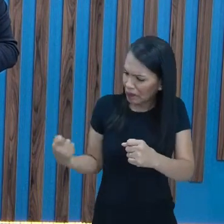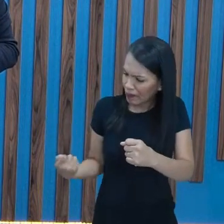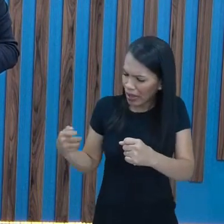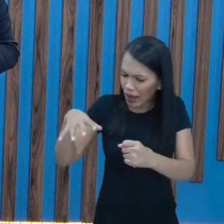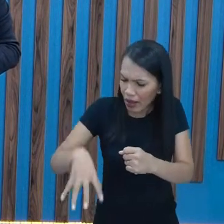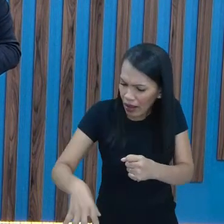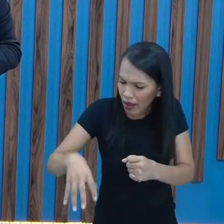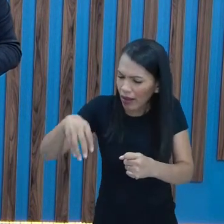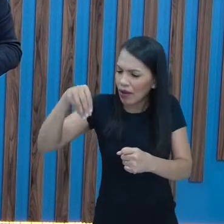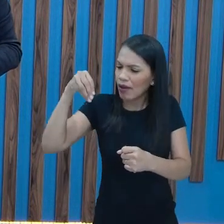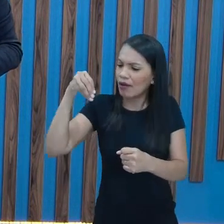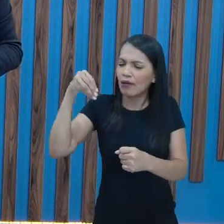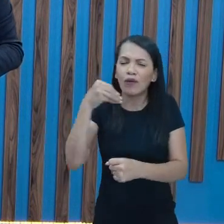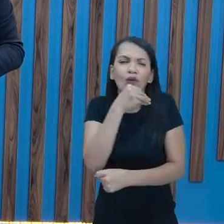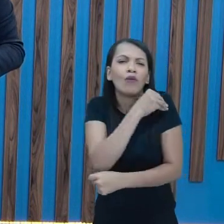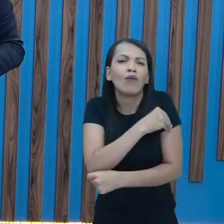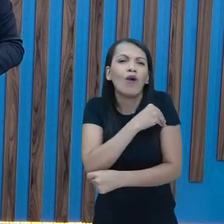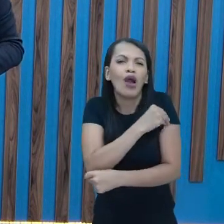Vamos evitar